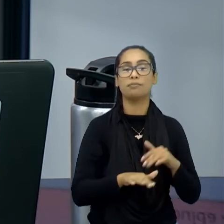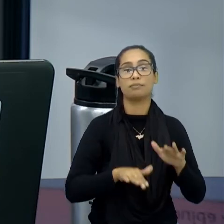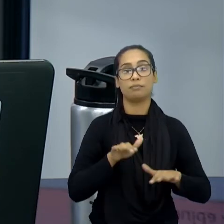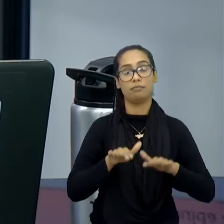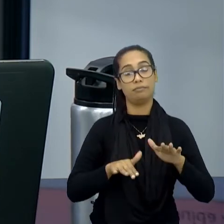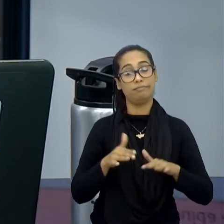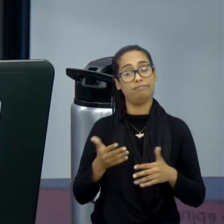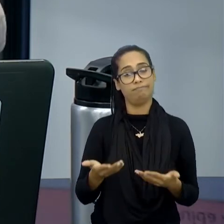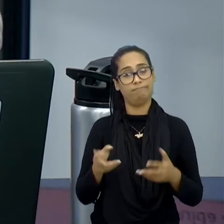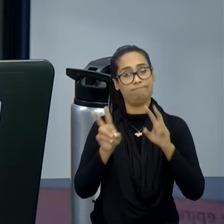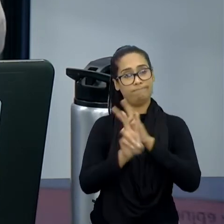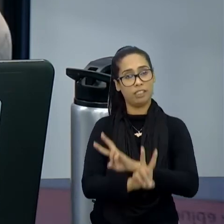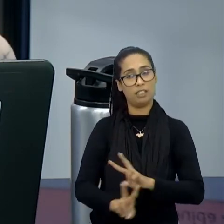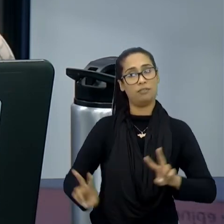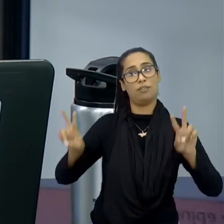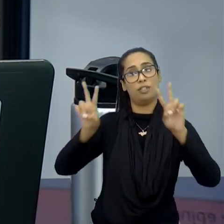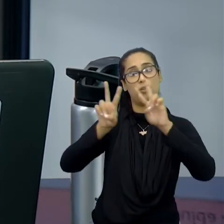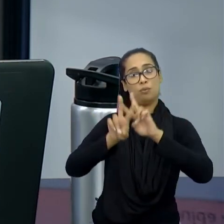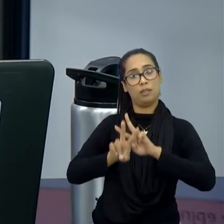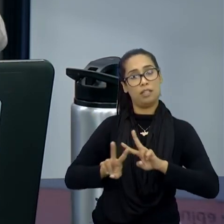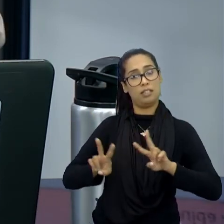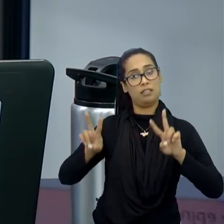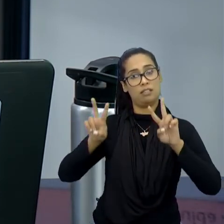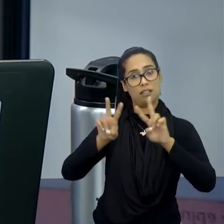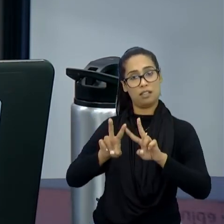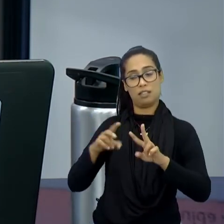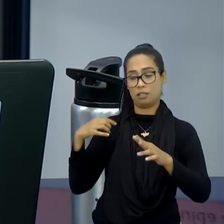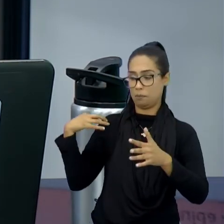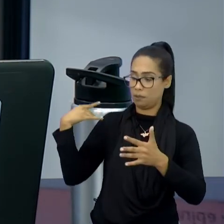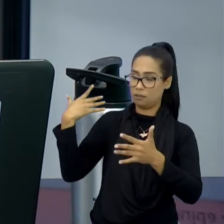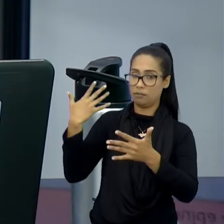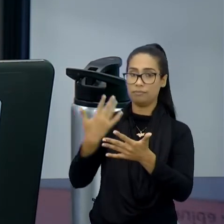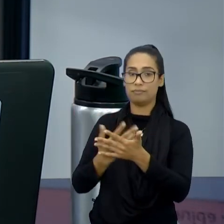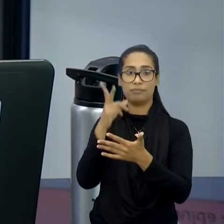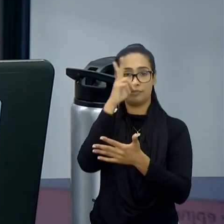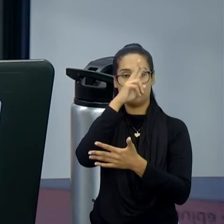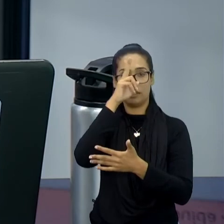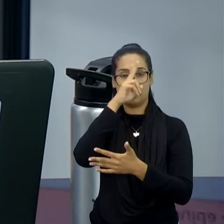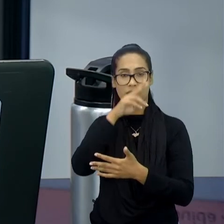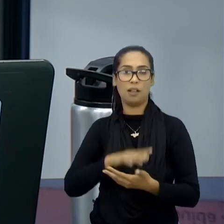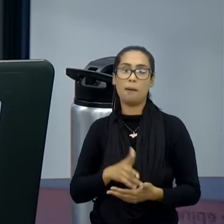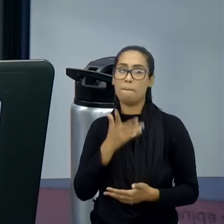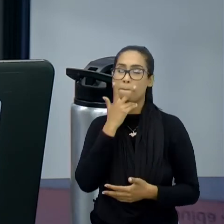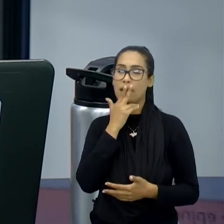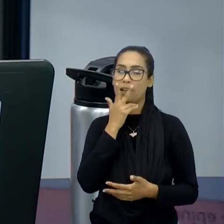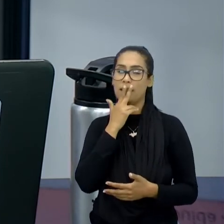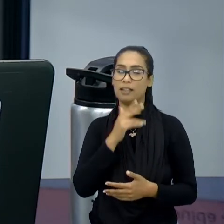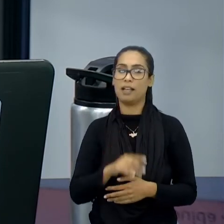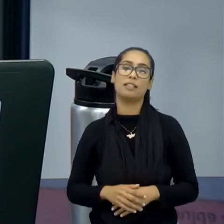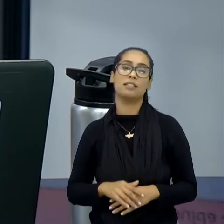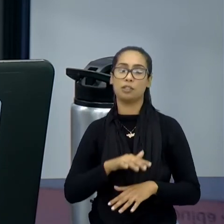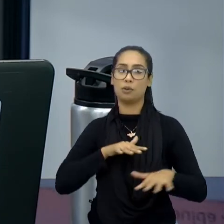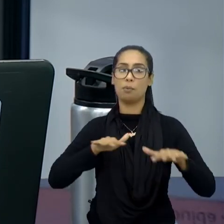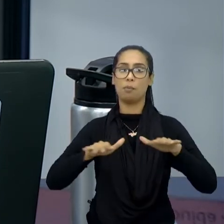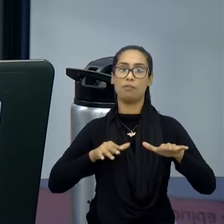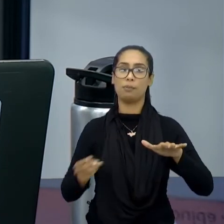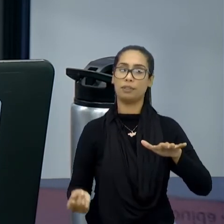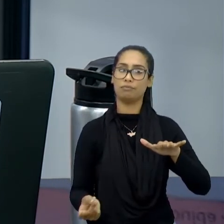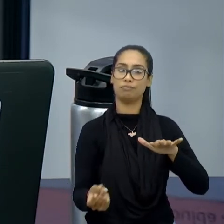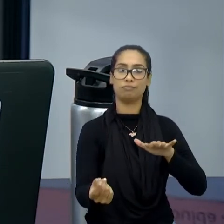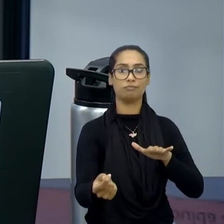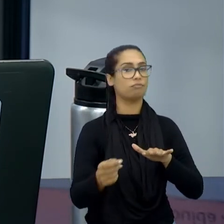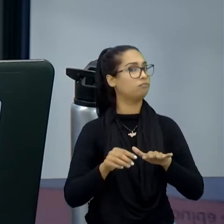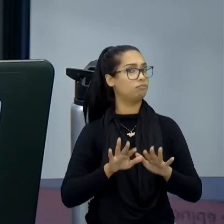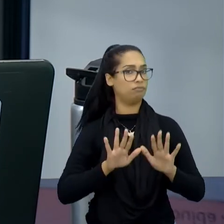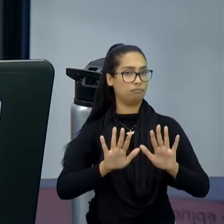visão marxiana, né, de que a história está sempre em movimento. E esse movimento é